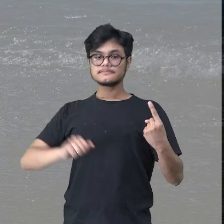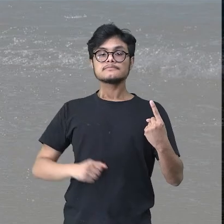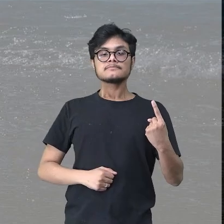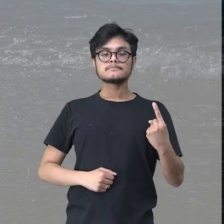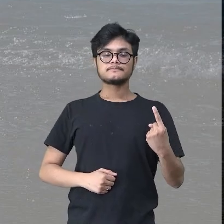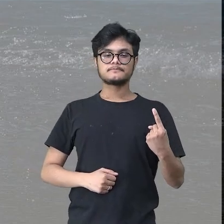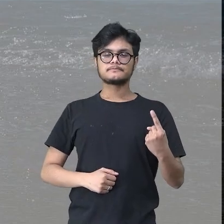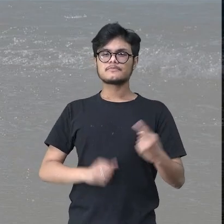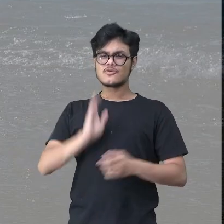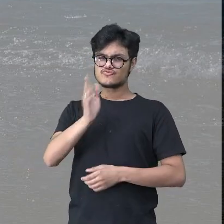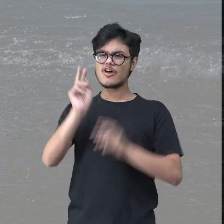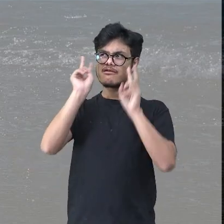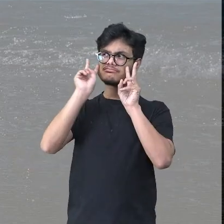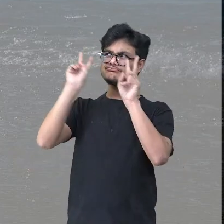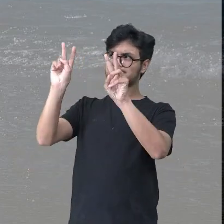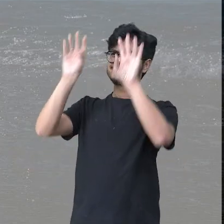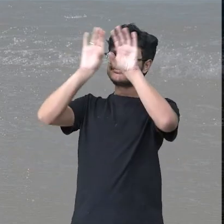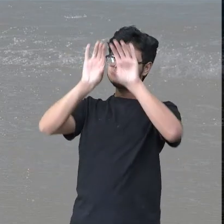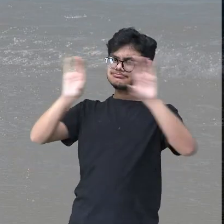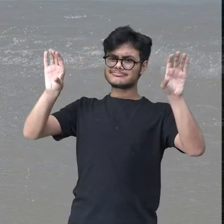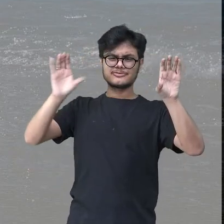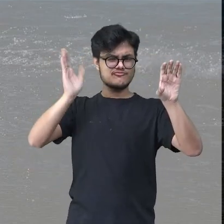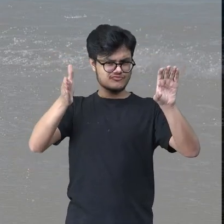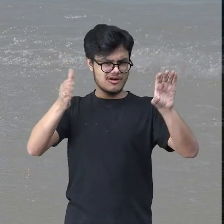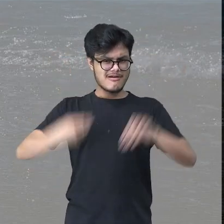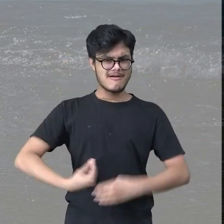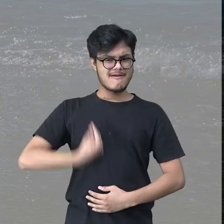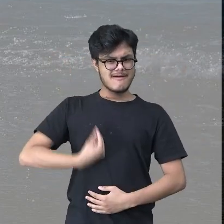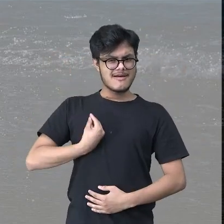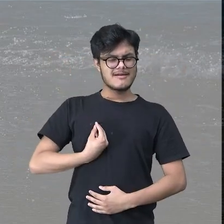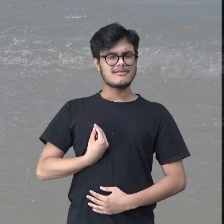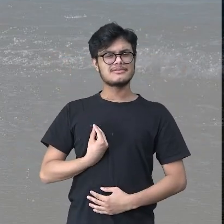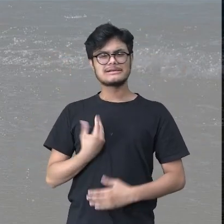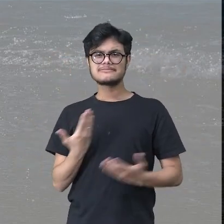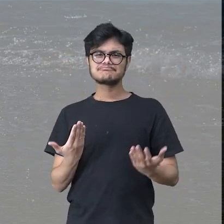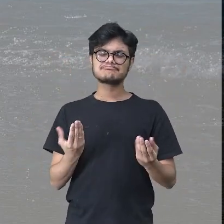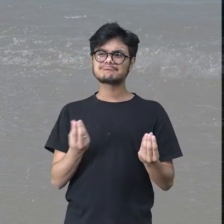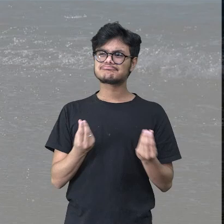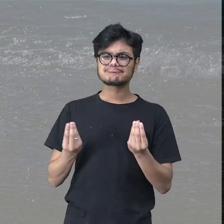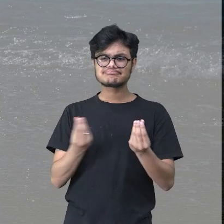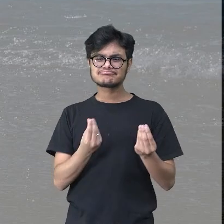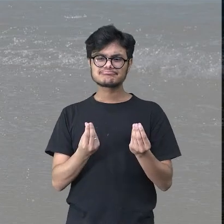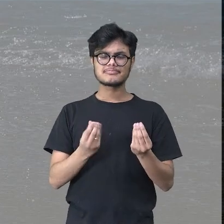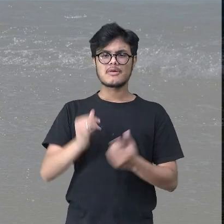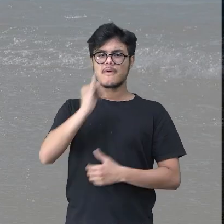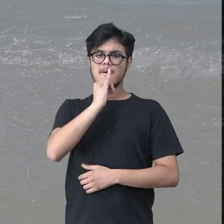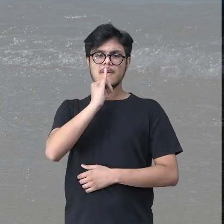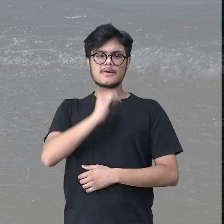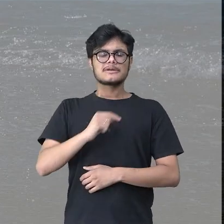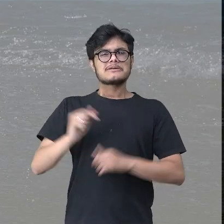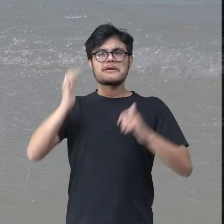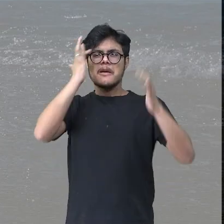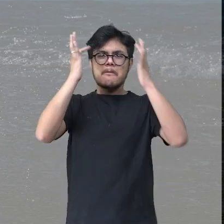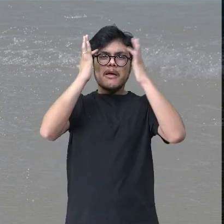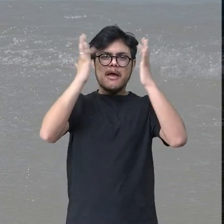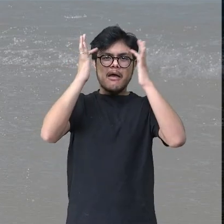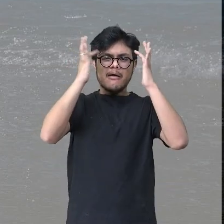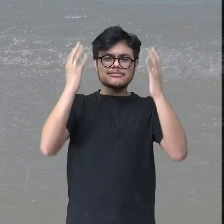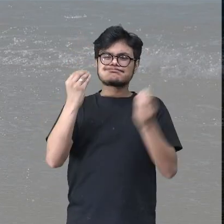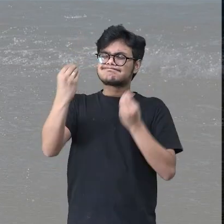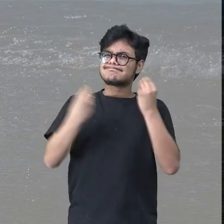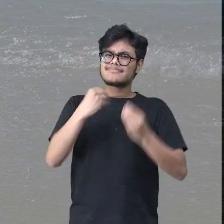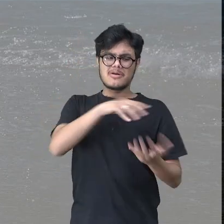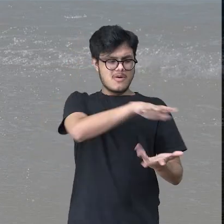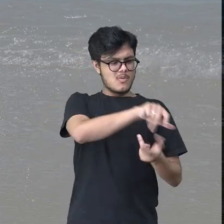observou o céu aí algum dia da sua vida, né? E você já imaginou quão